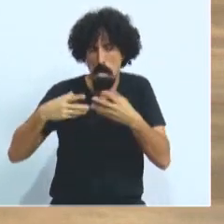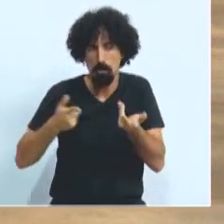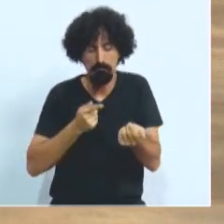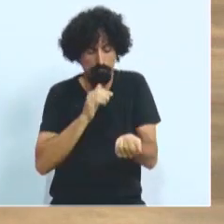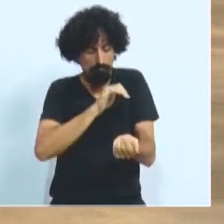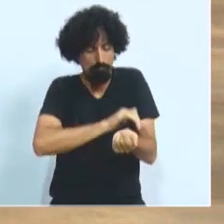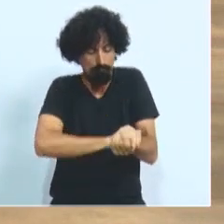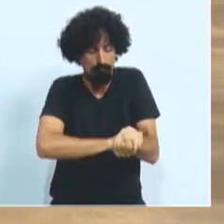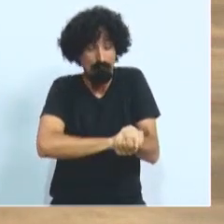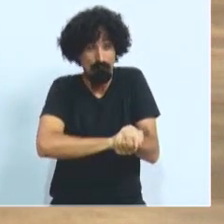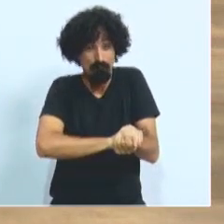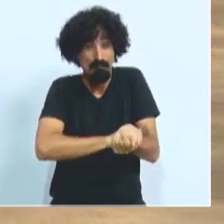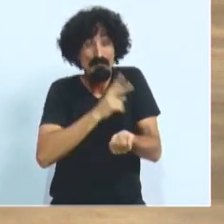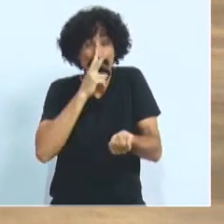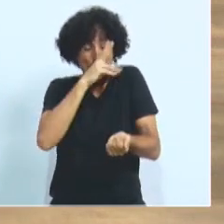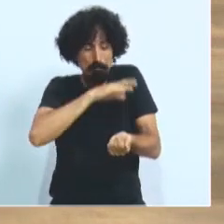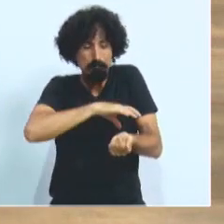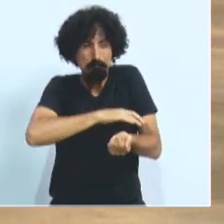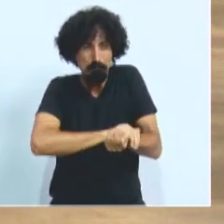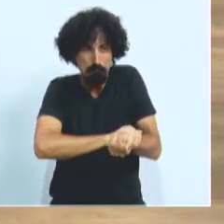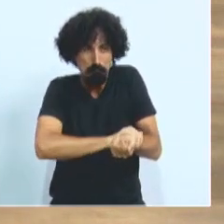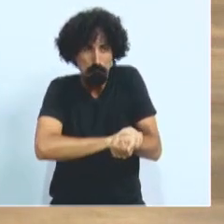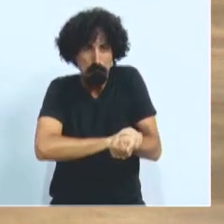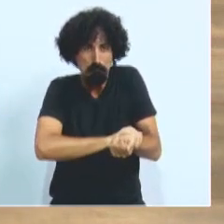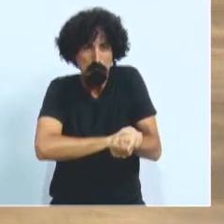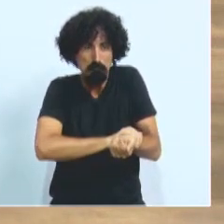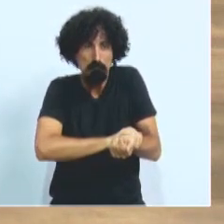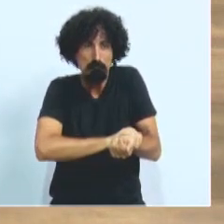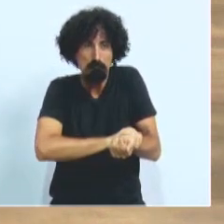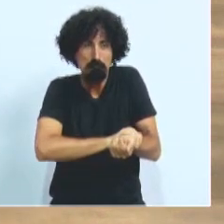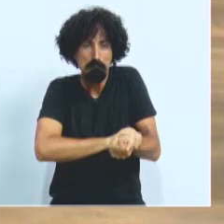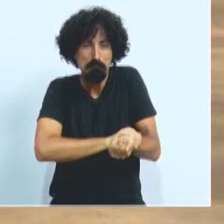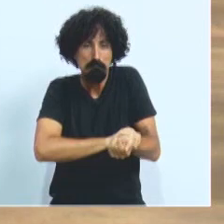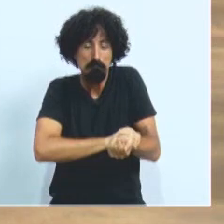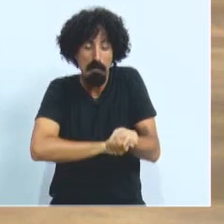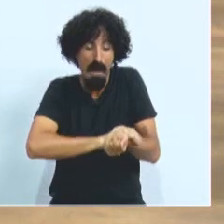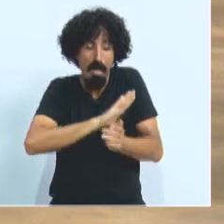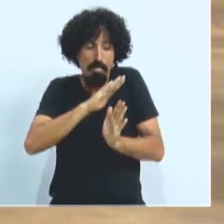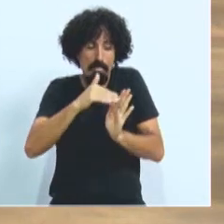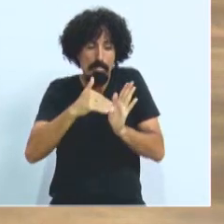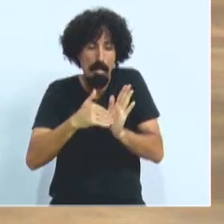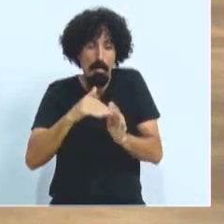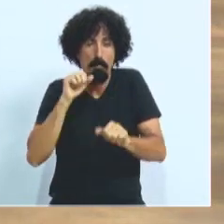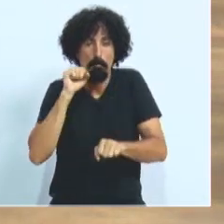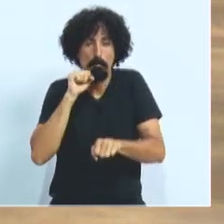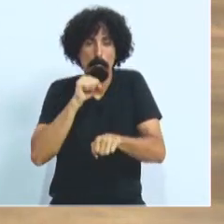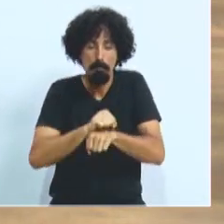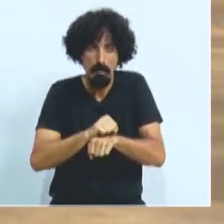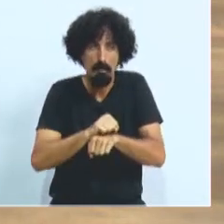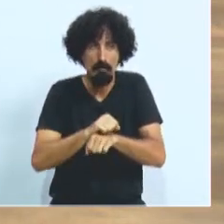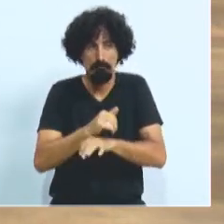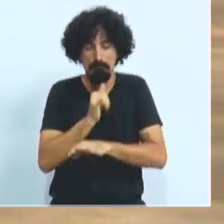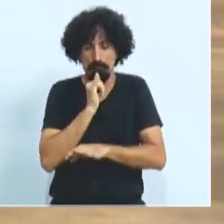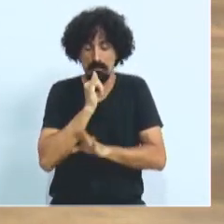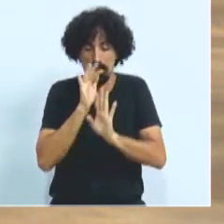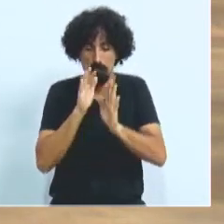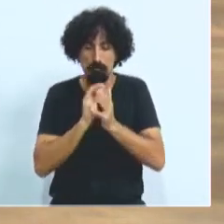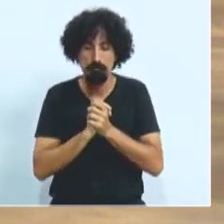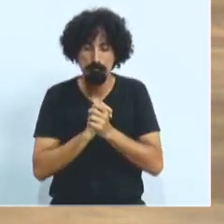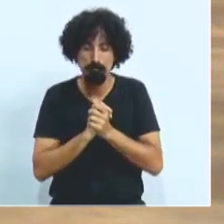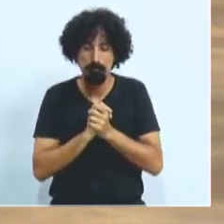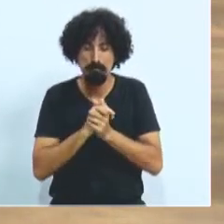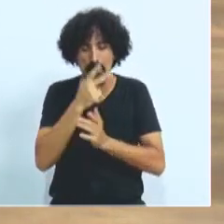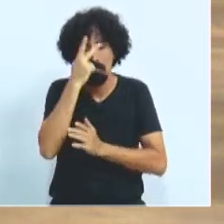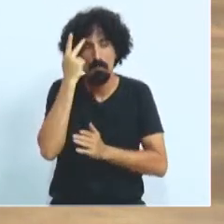pressão no ponto arterial que seja correspondente numa parte superior. Por exemplo, a pessoa